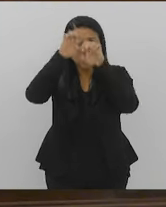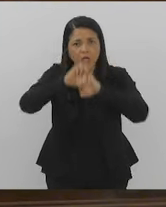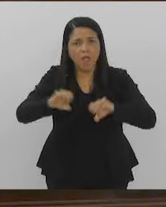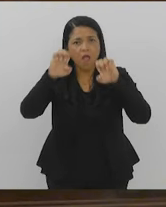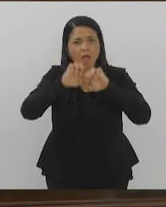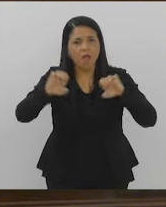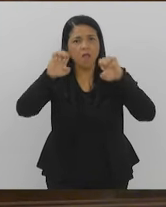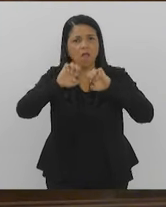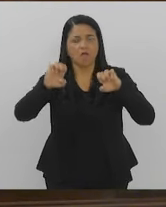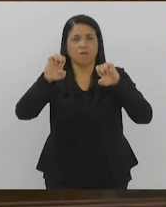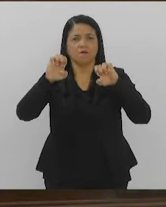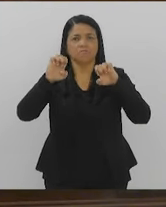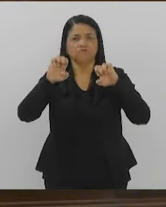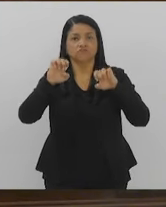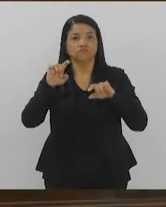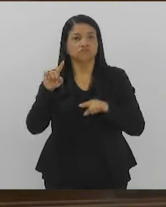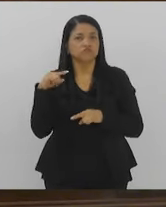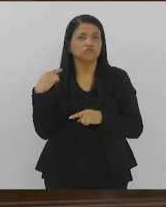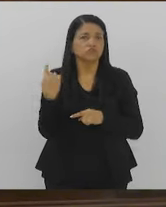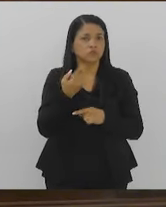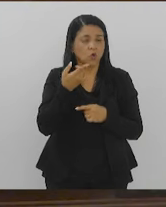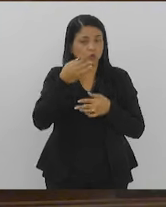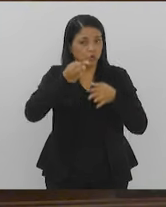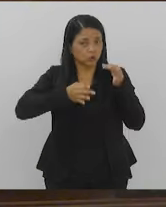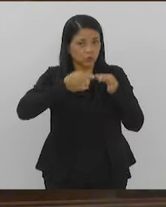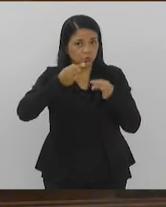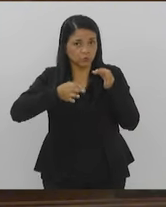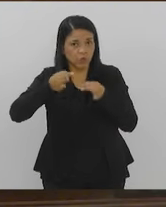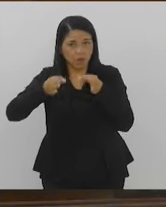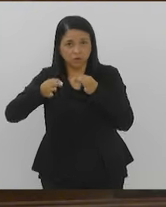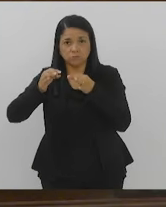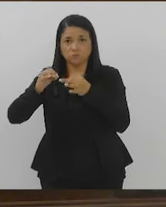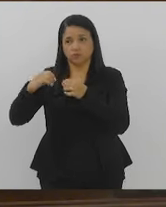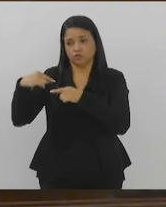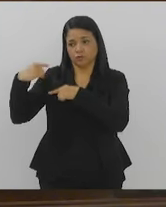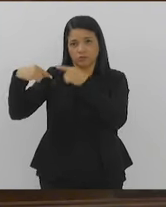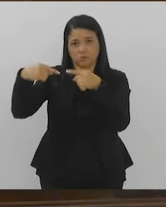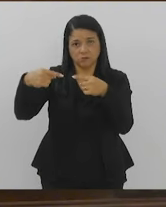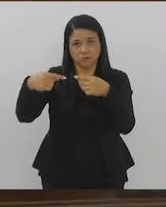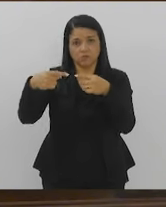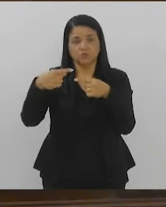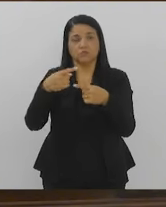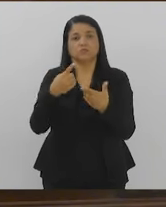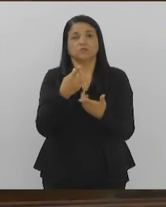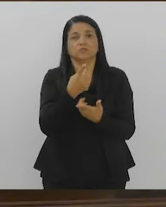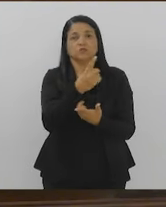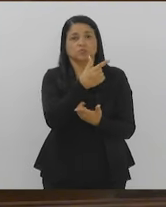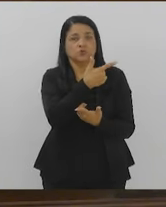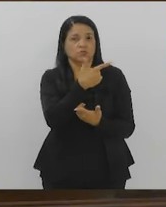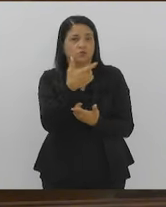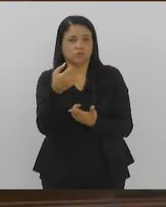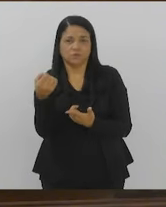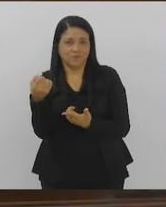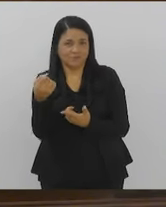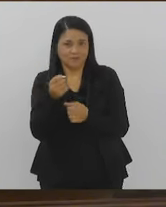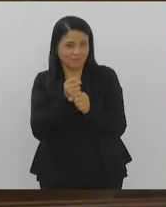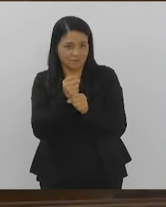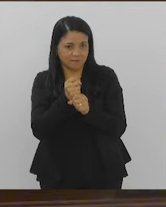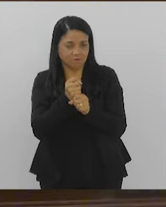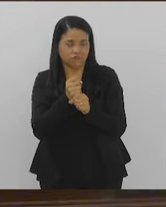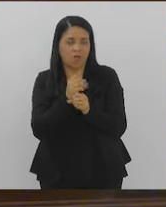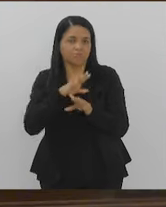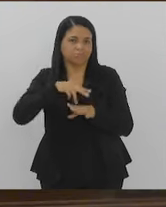ser julgados pelas outras gerações. Quando chegarem dos 200, não estaremos mais aqui,